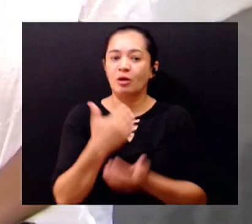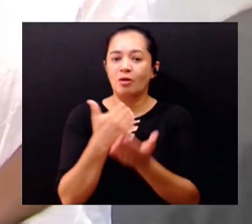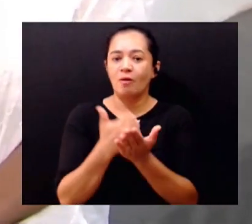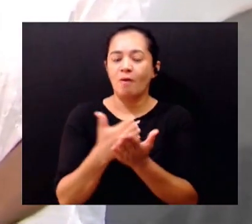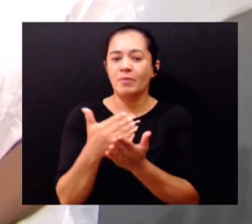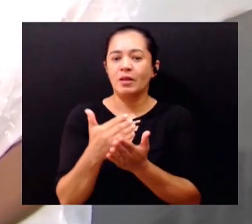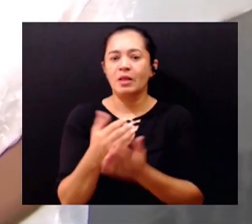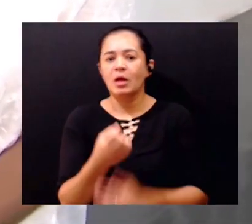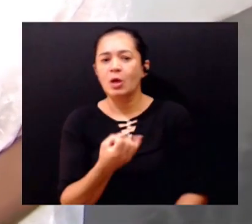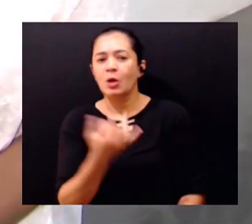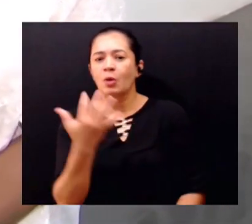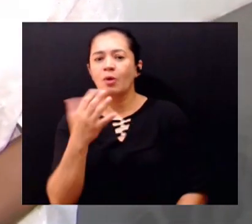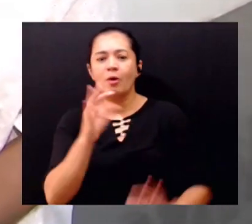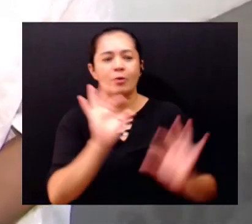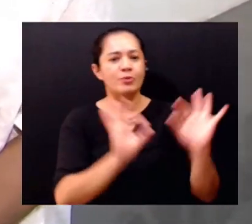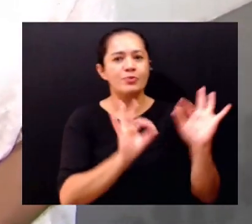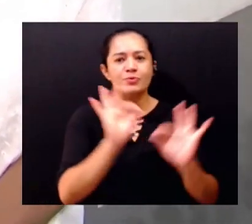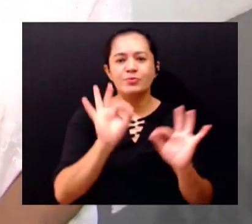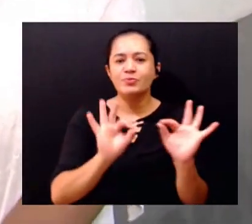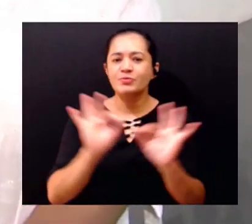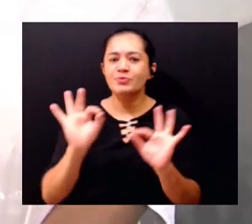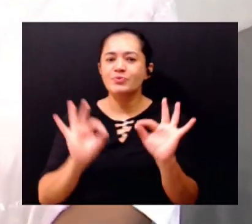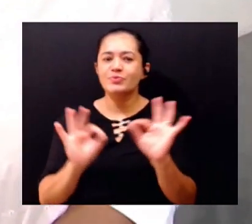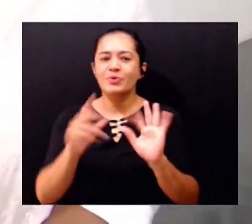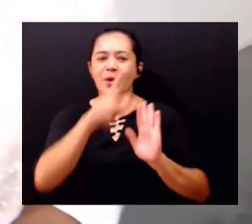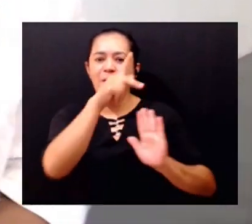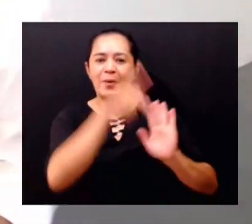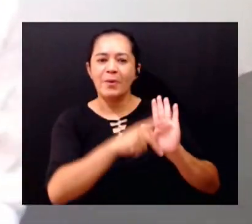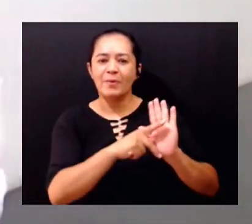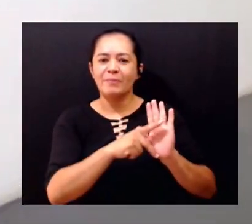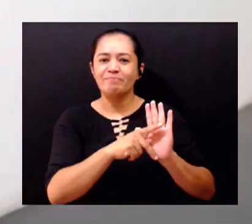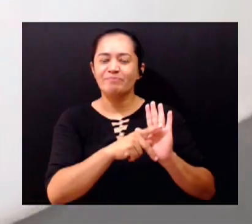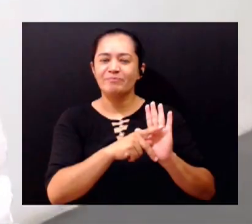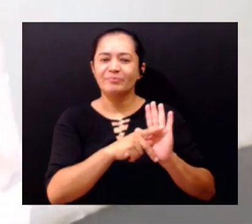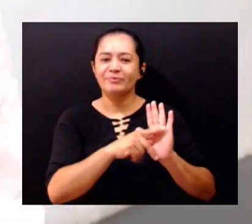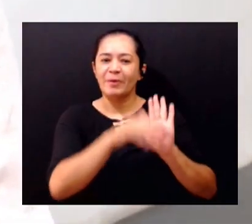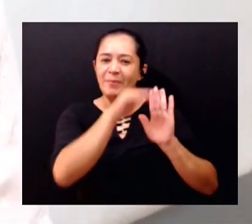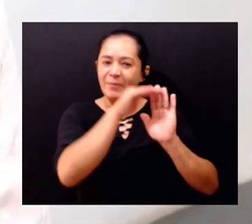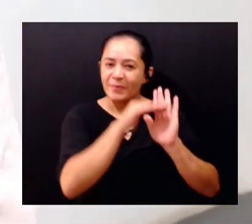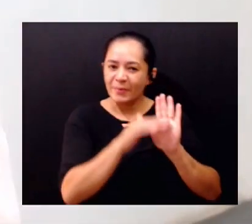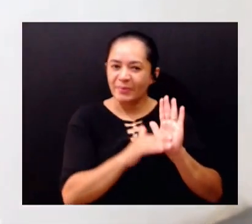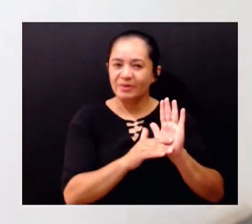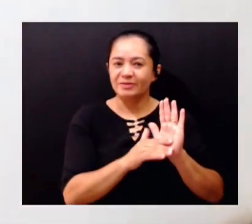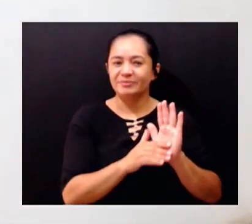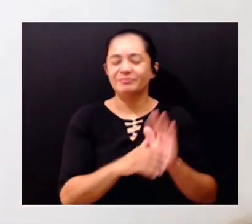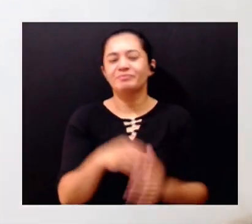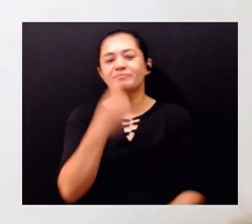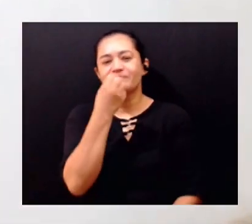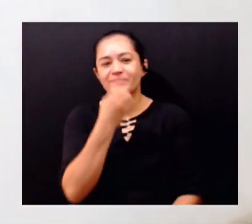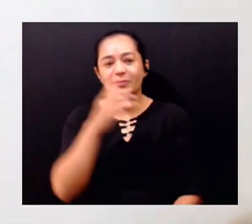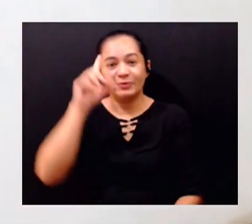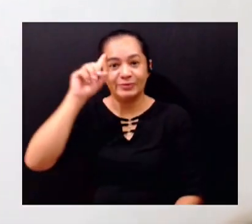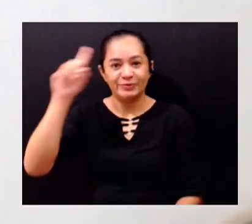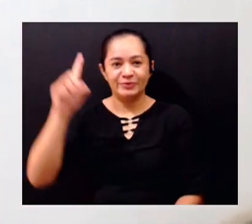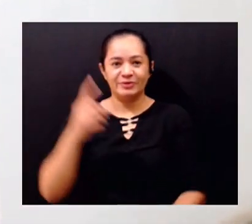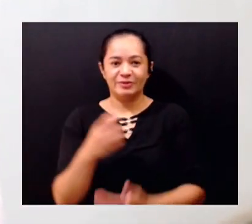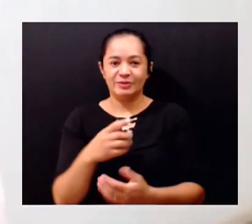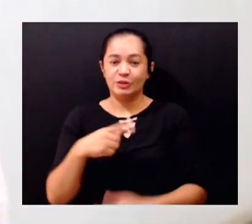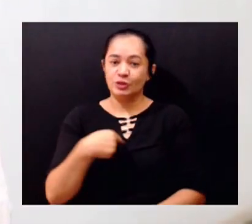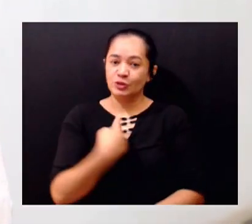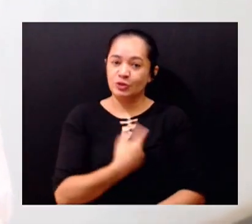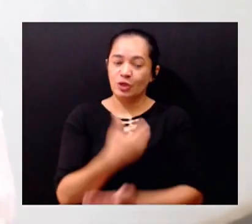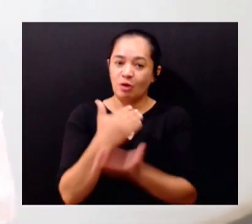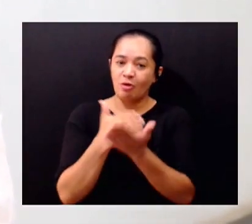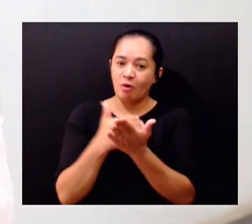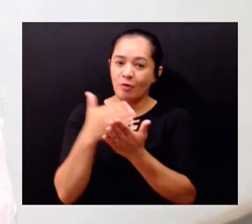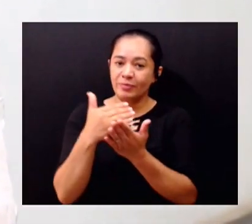programação? Conta um pouquinho para a gente e para o pessoal que está acompanhando o Estúdio Câmara. Bom dia a todos. Nós começamos no dia 30 com uma abertura de